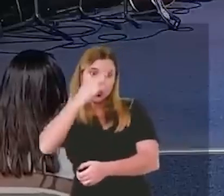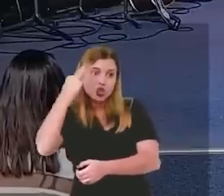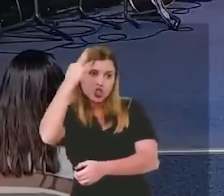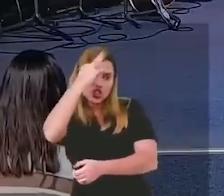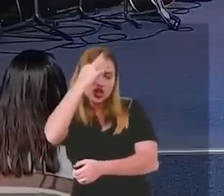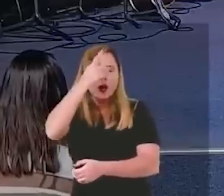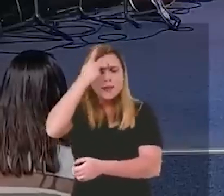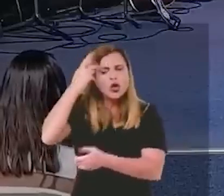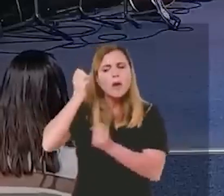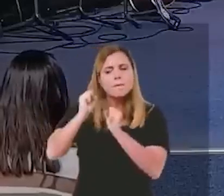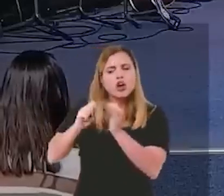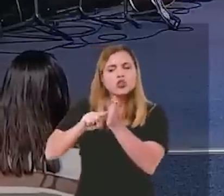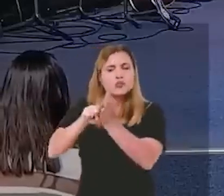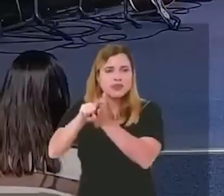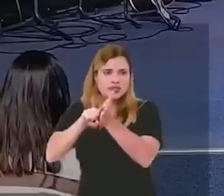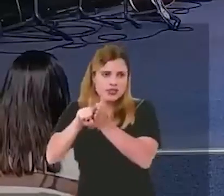dele